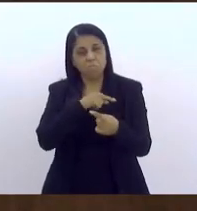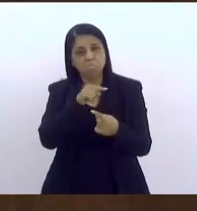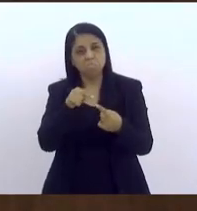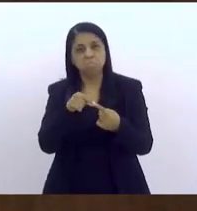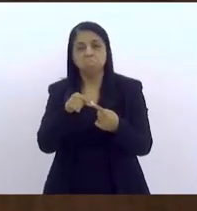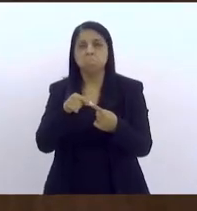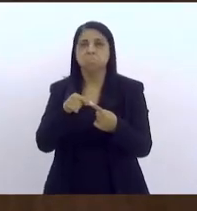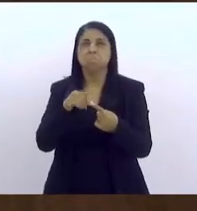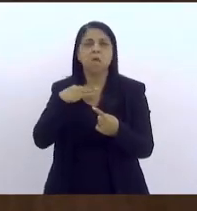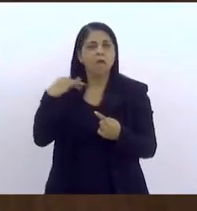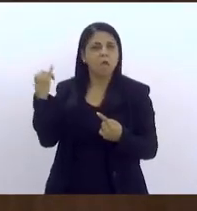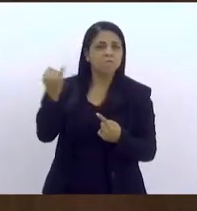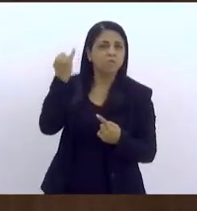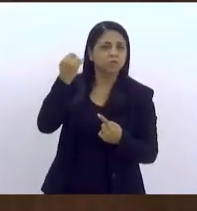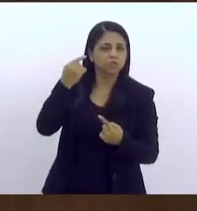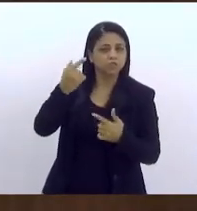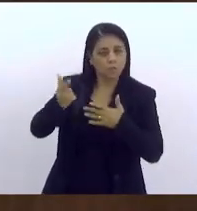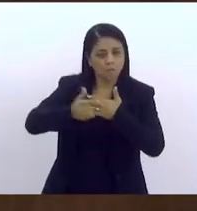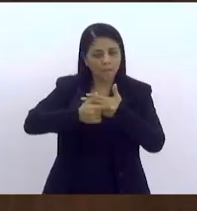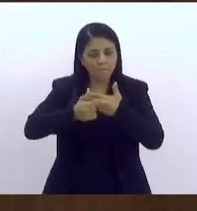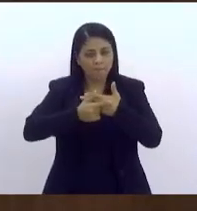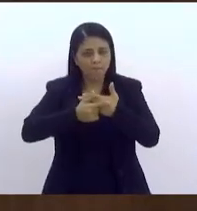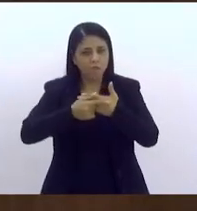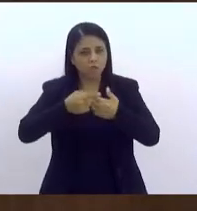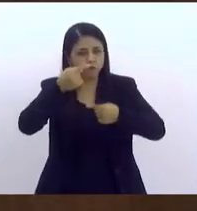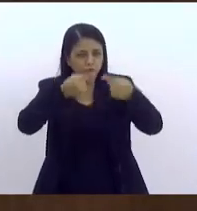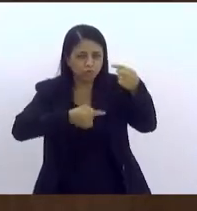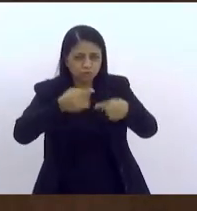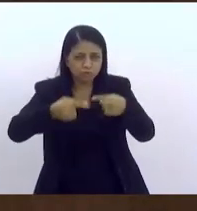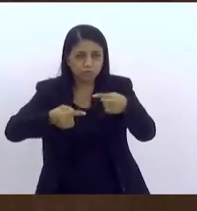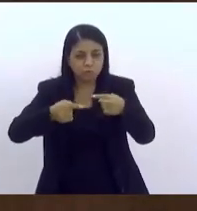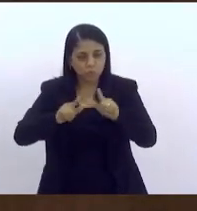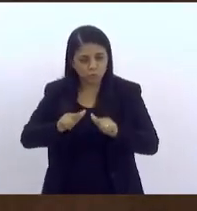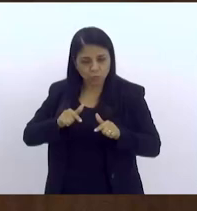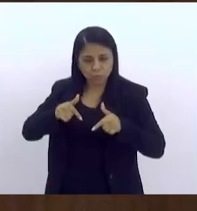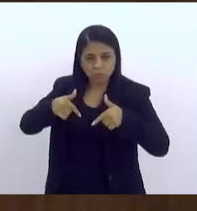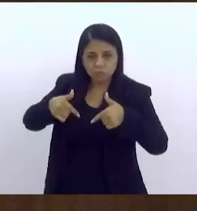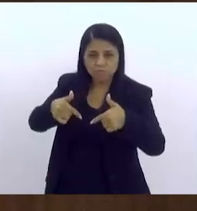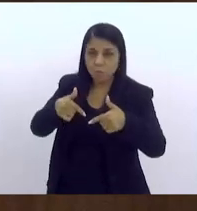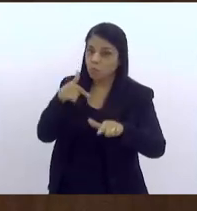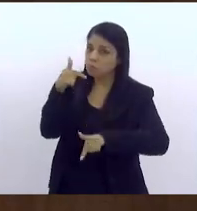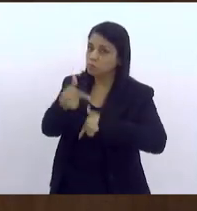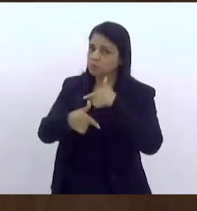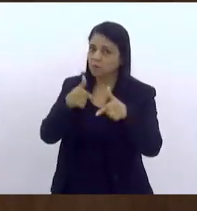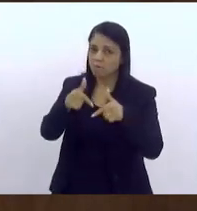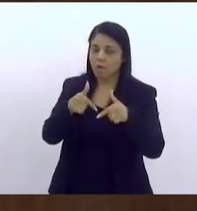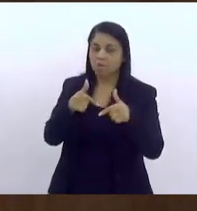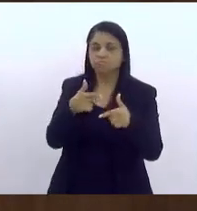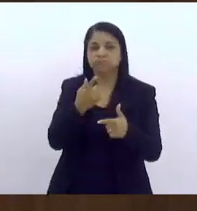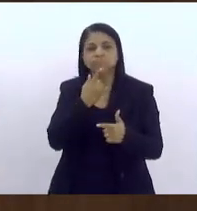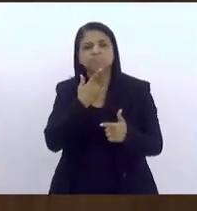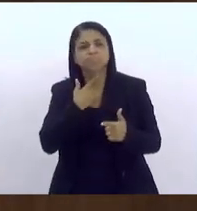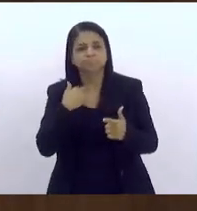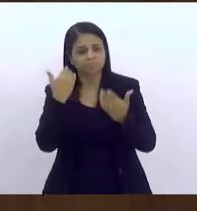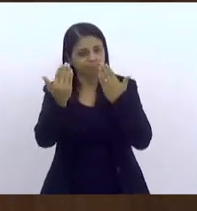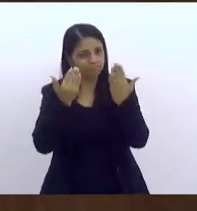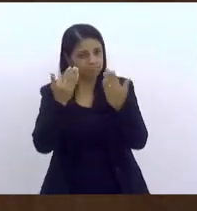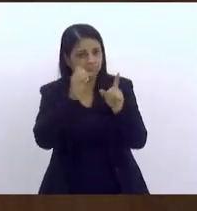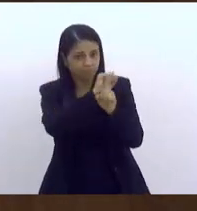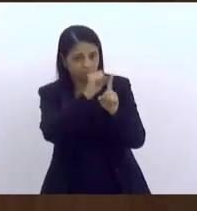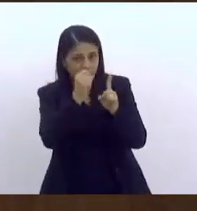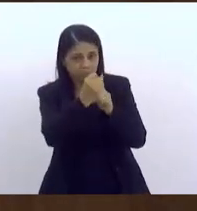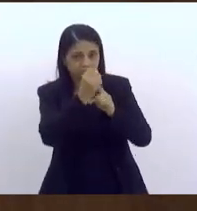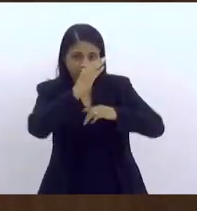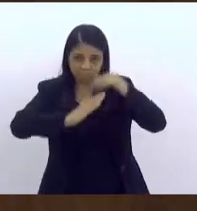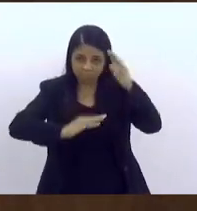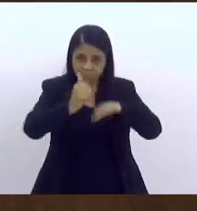a gente discutir qual é o papel qual é a função Qual é o trabalho que se deseja de psicólogos existentes sociais e outros